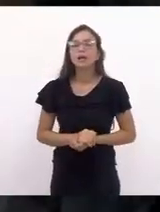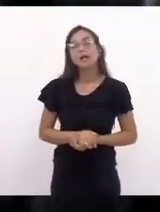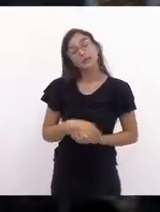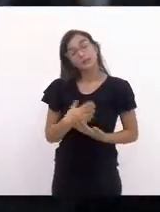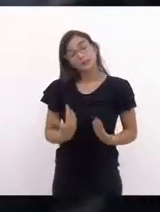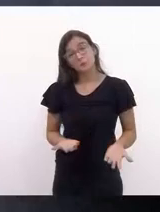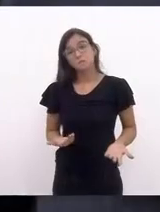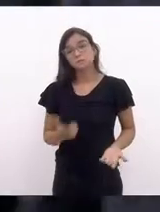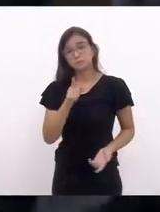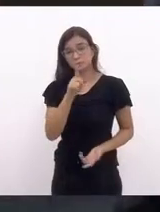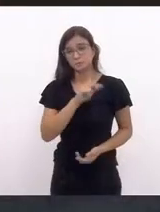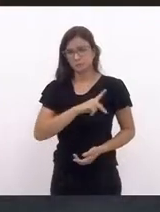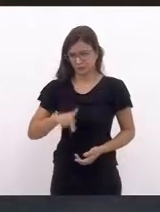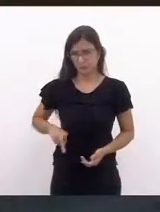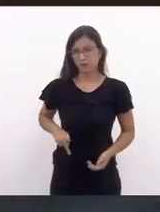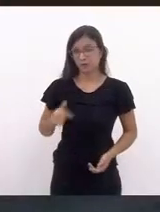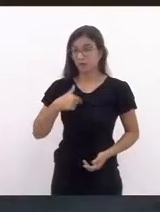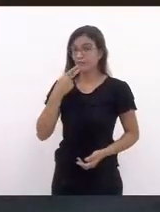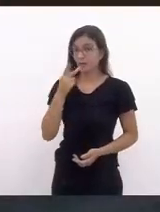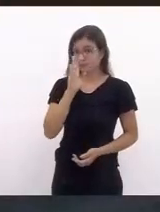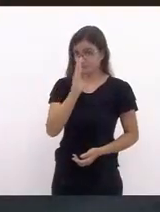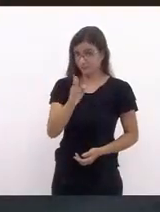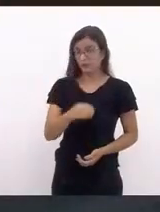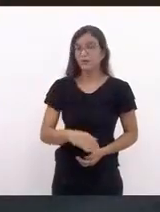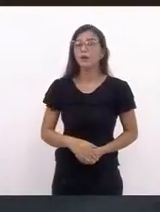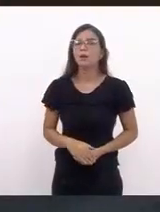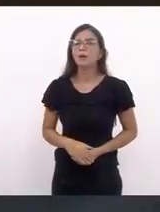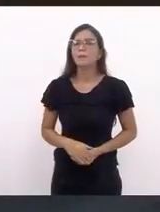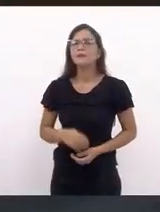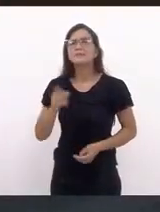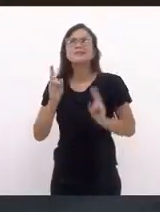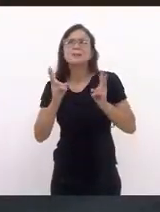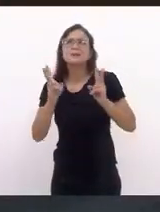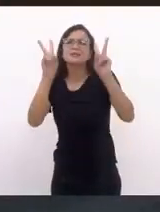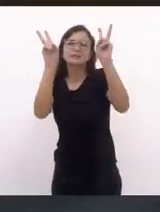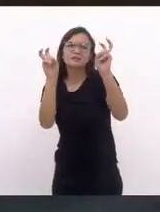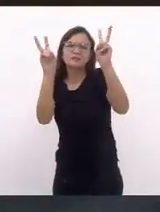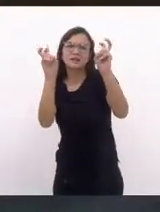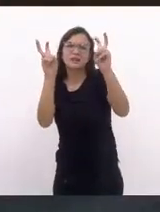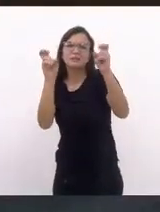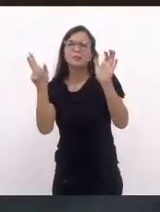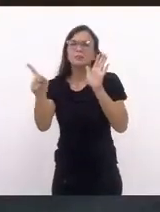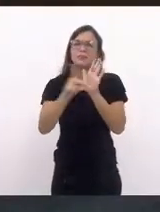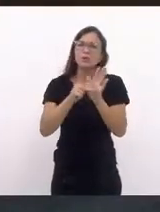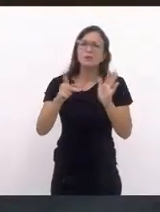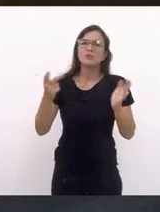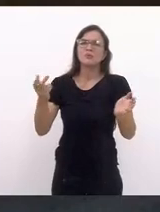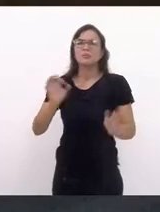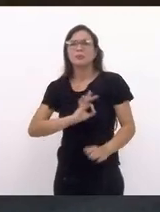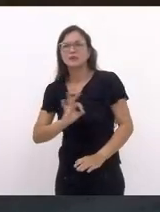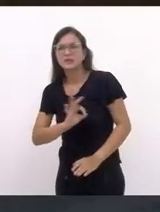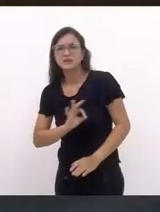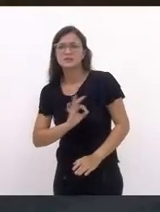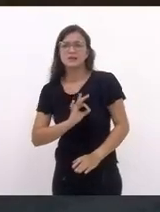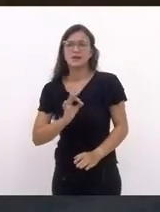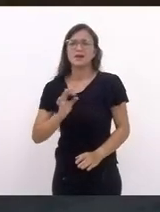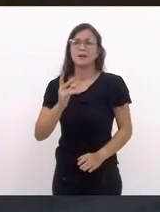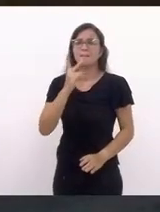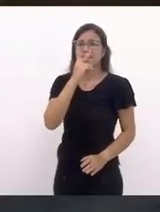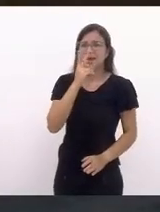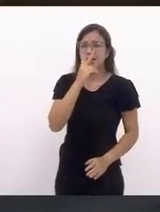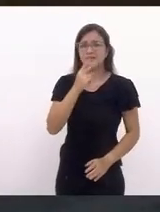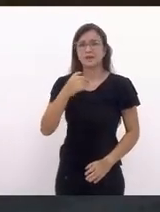Presidente sempre que é um assunto relacionado o policial militar eu não tenho como eu